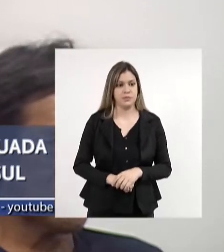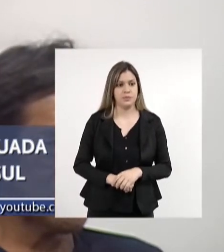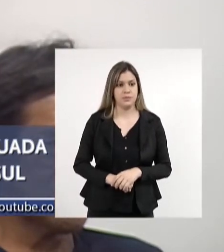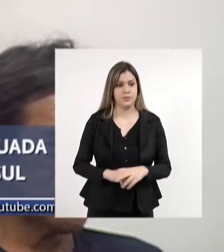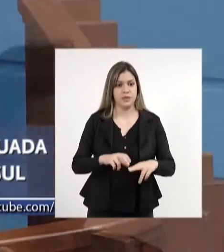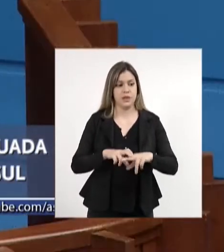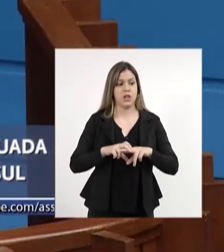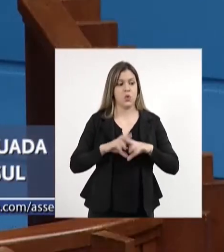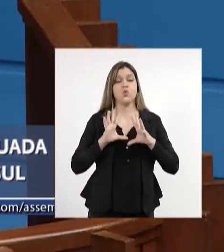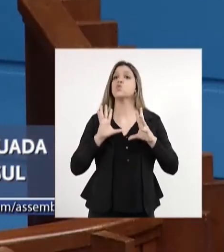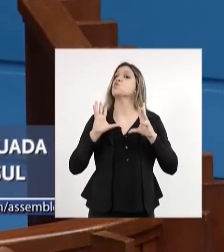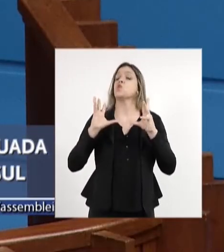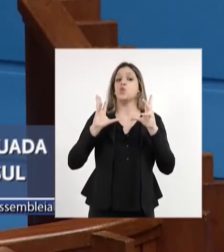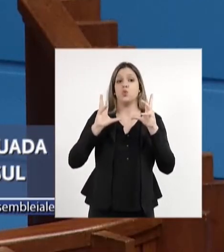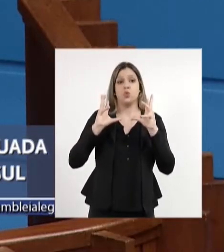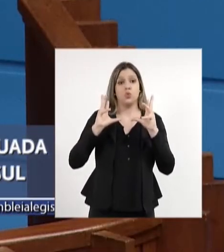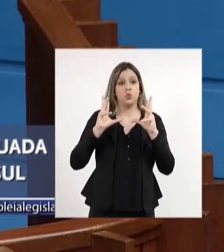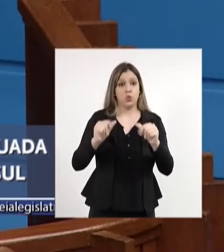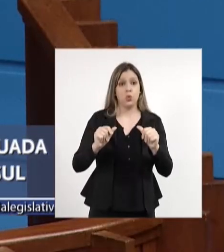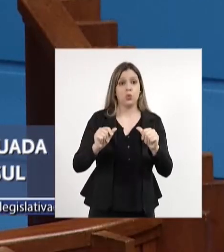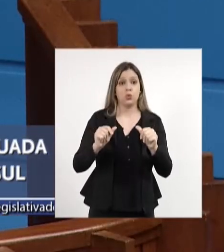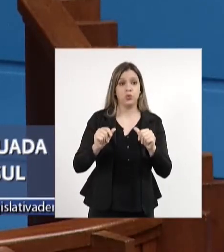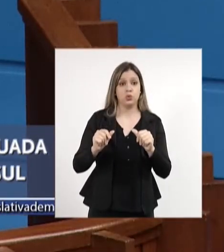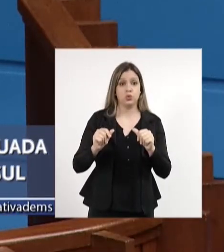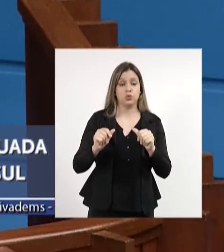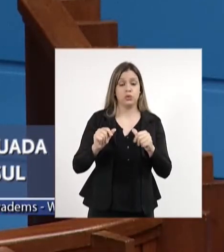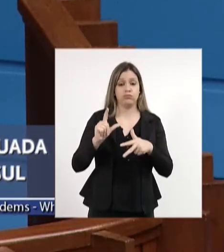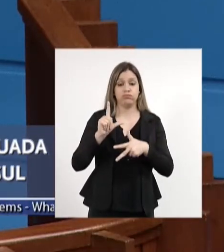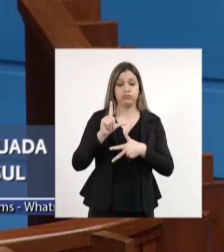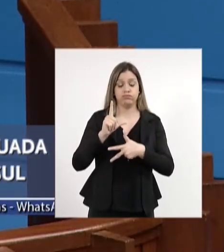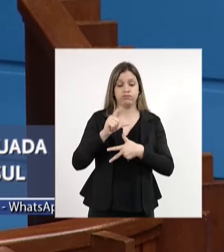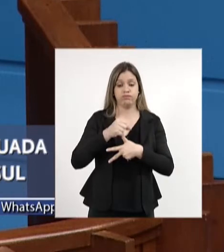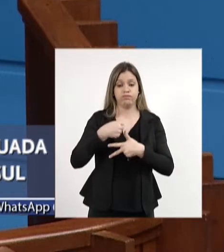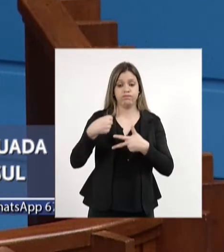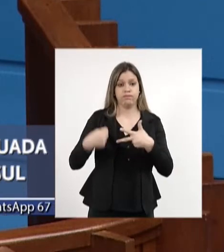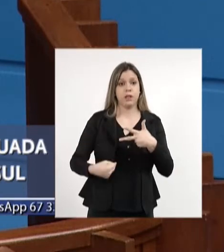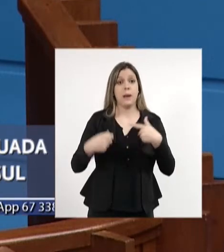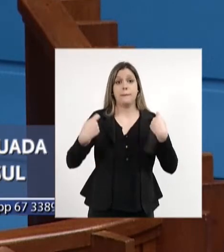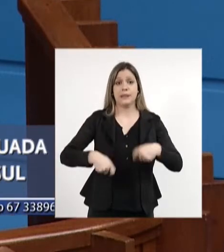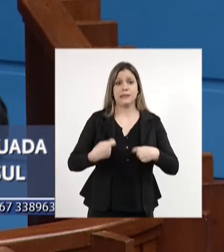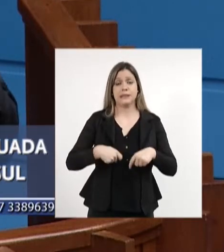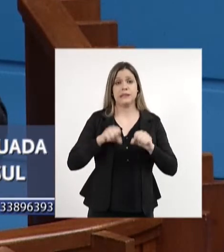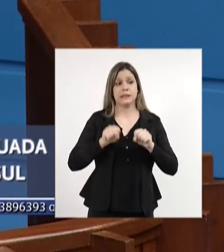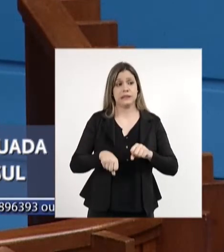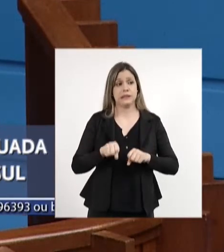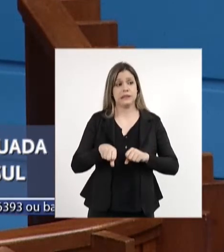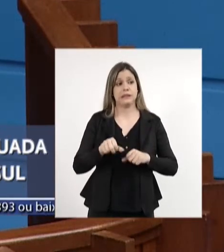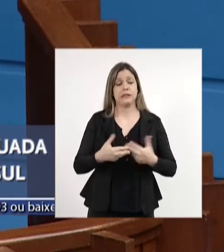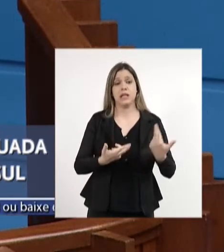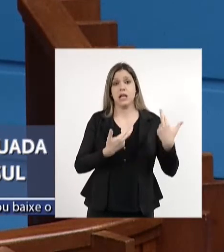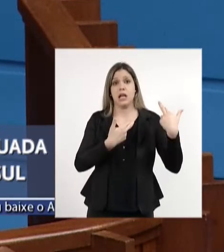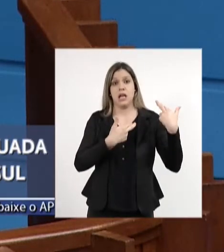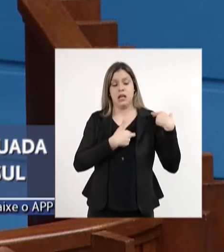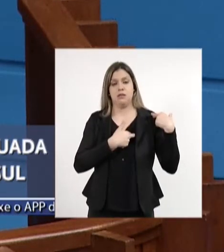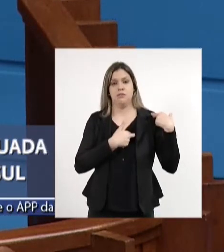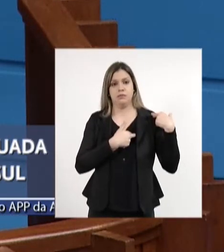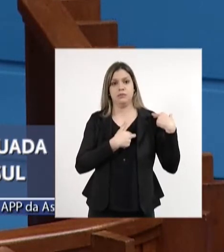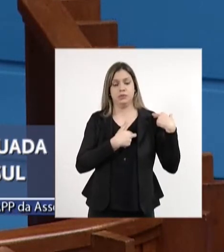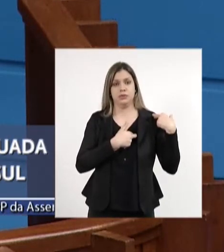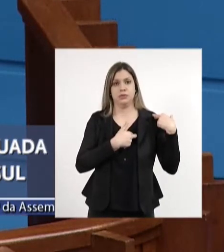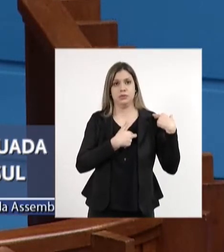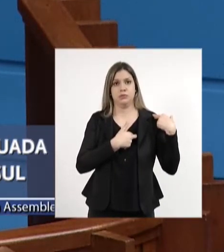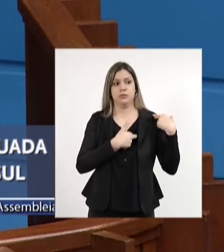federativos cuidar das comunidades indígenas existentes no seu território. Não é só da União, é